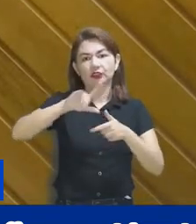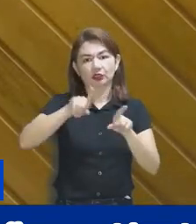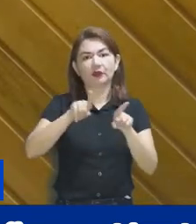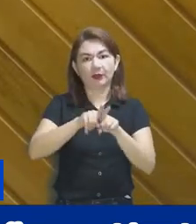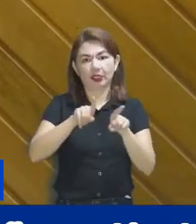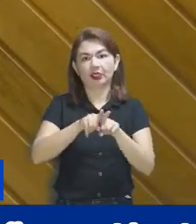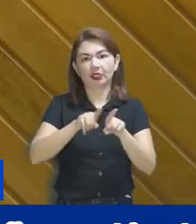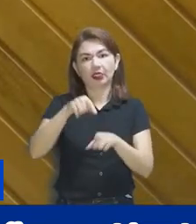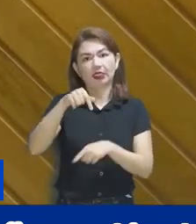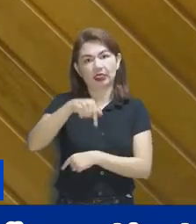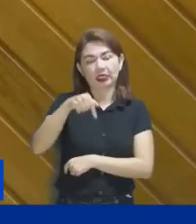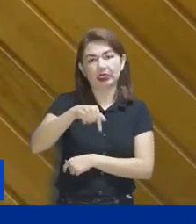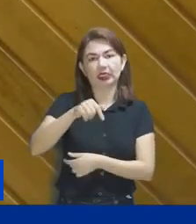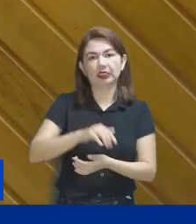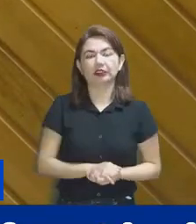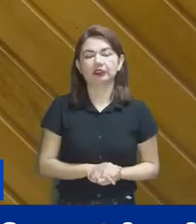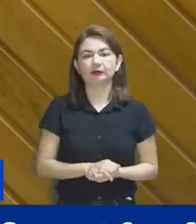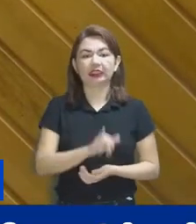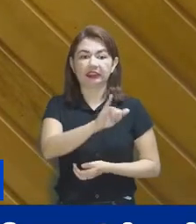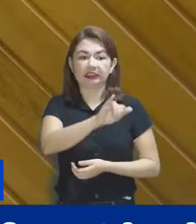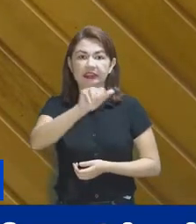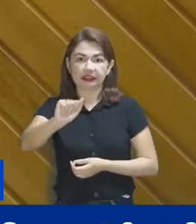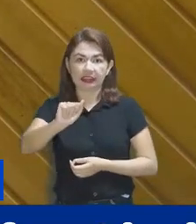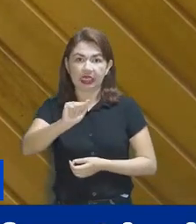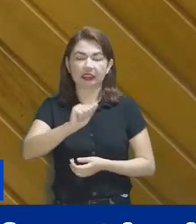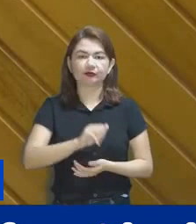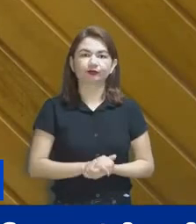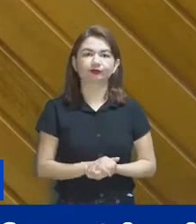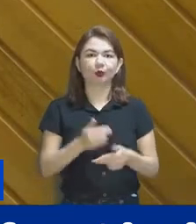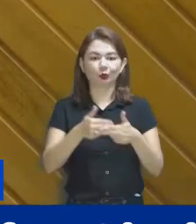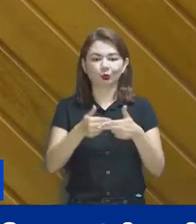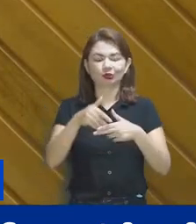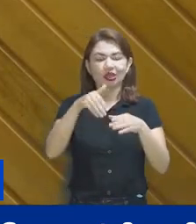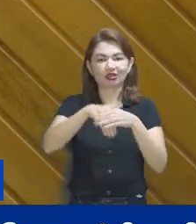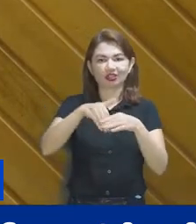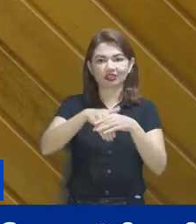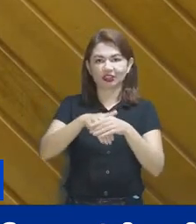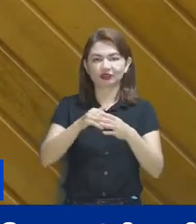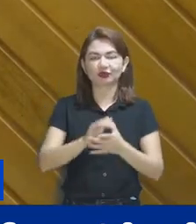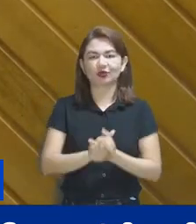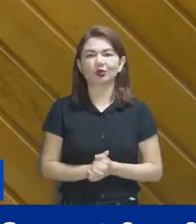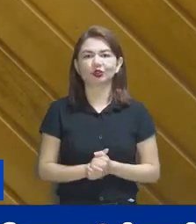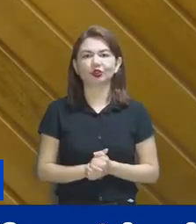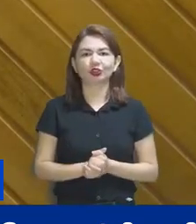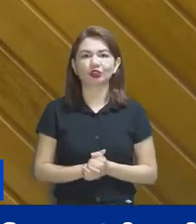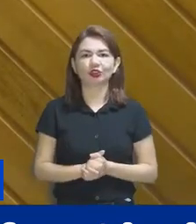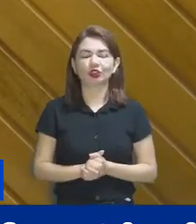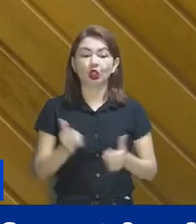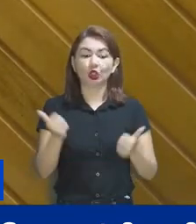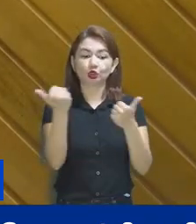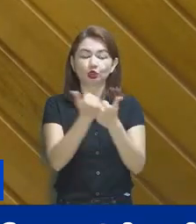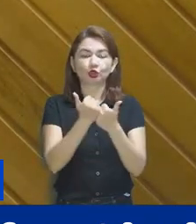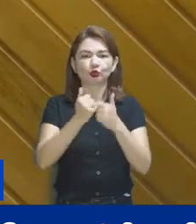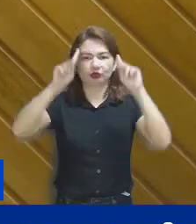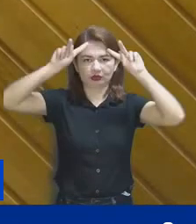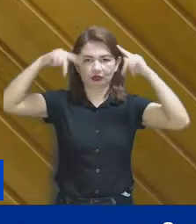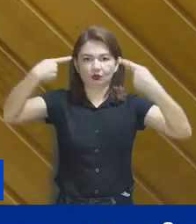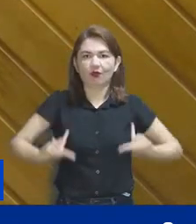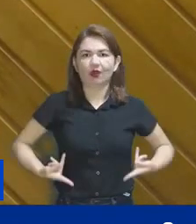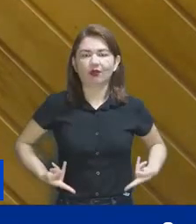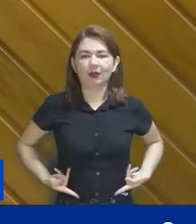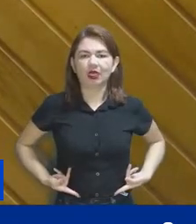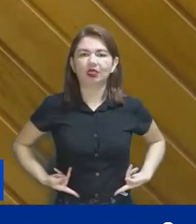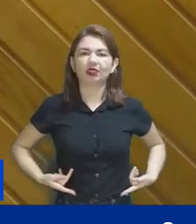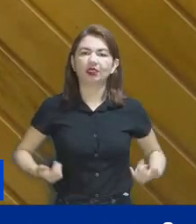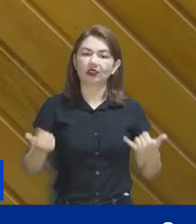para as eleições presidenciais. Então, nós vamos substituindo a presença humana de várias formas, tal qual nós